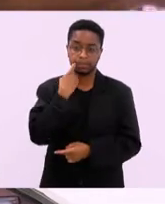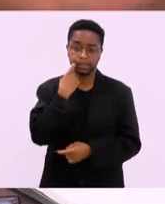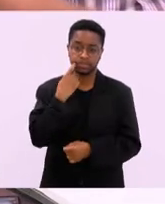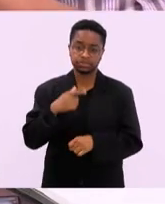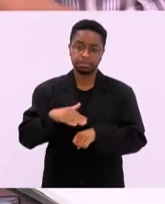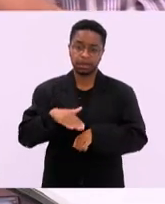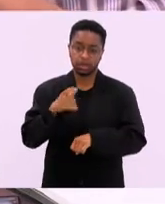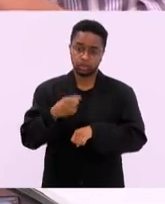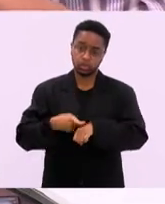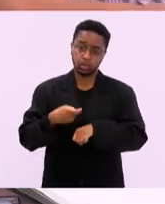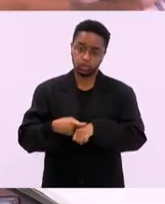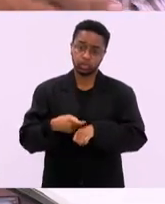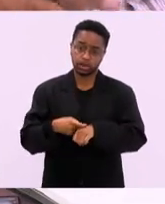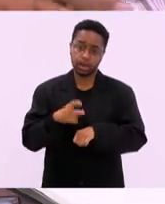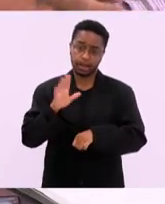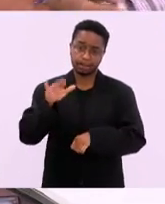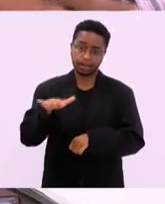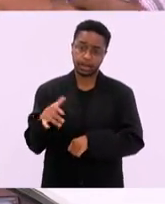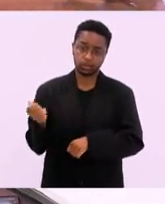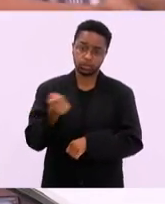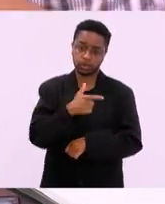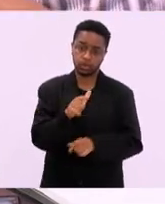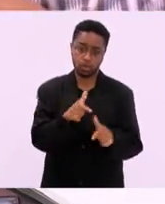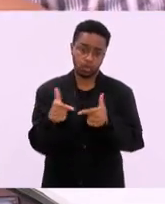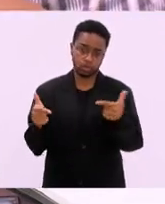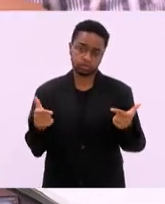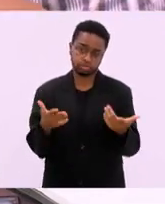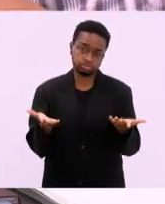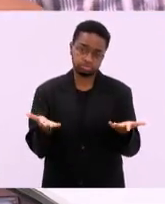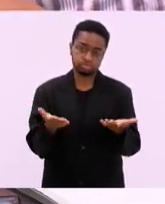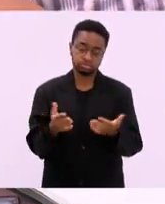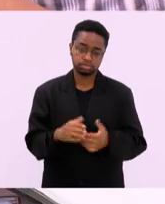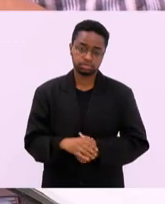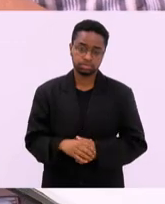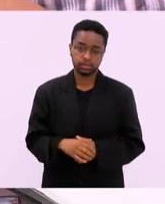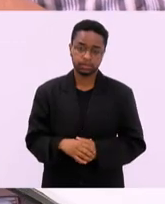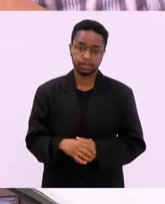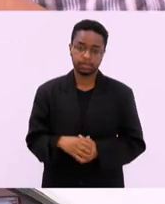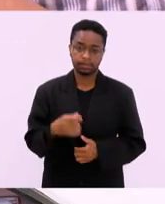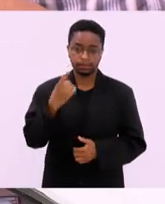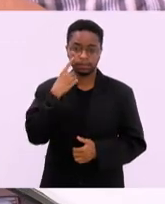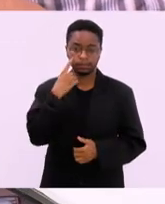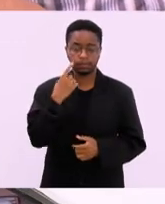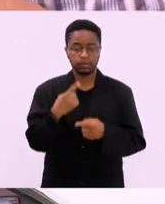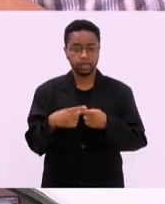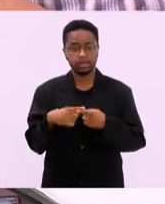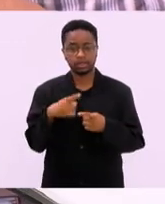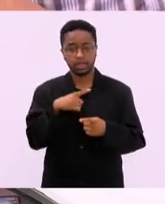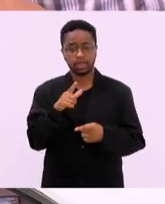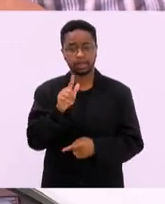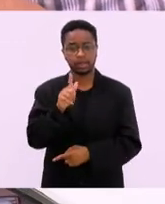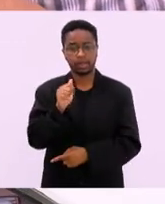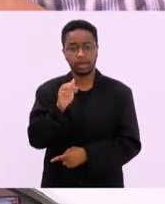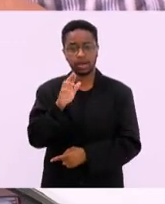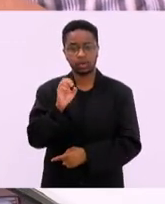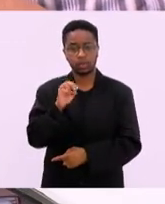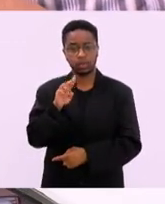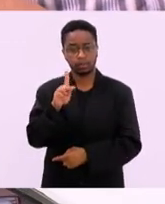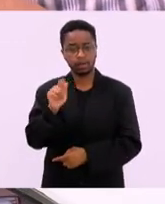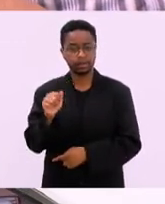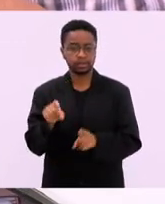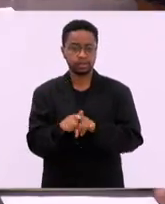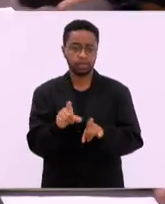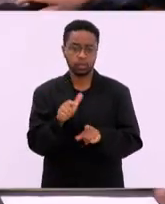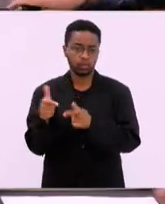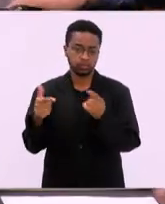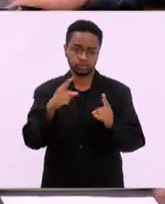até compõe mais barato que outros, mais nobres. Bem que Vossa Excelência já viu comendo cherne, garopa também, que eu sei que Vossa Excelência aprecia